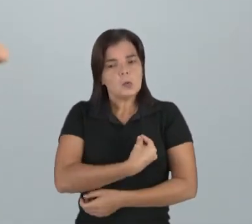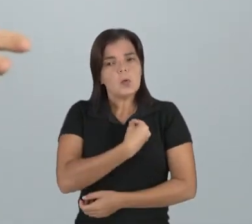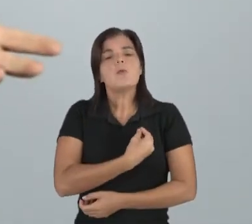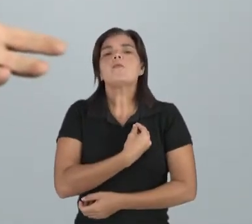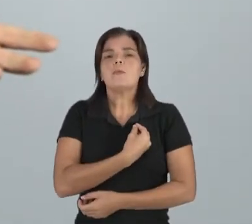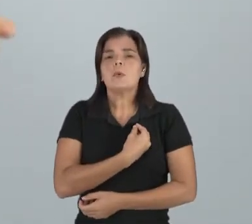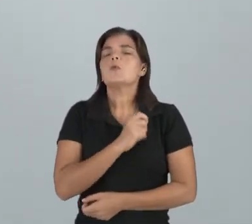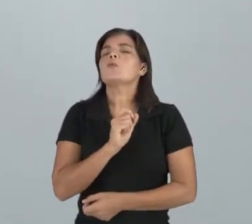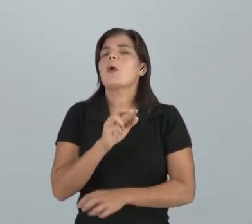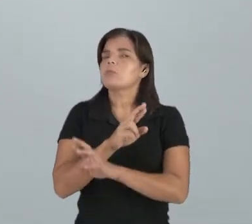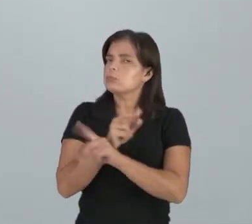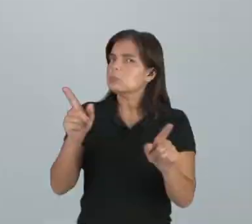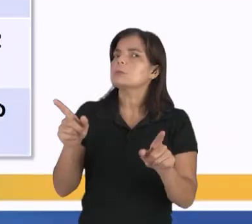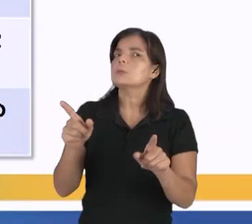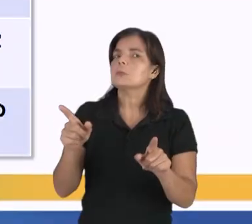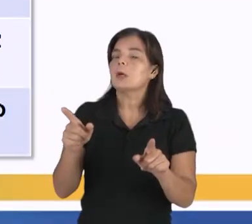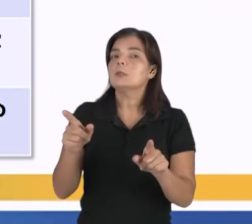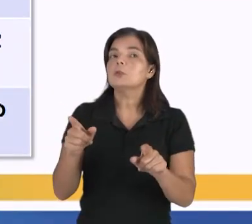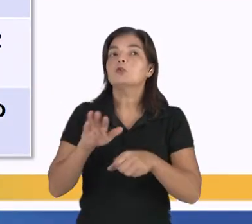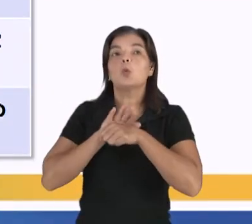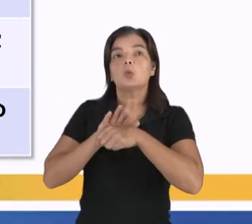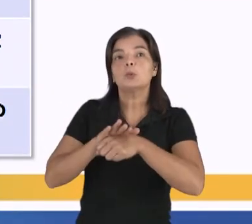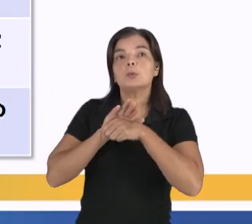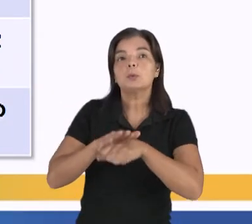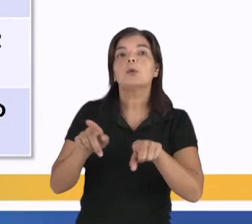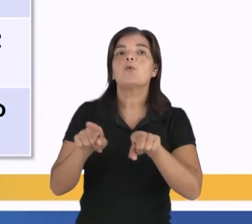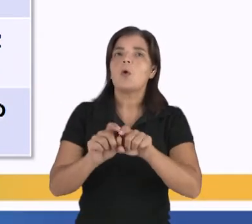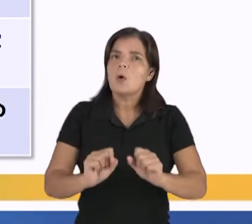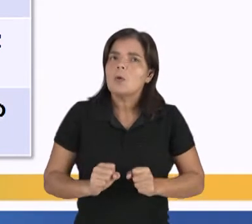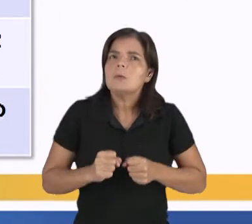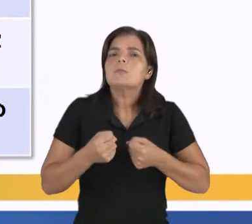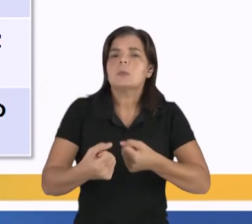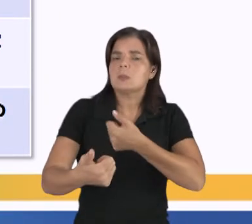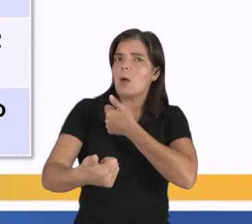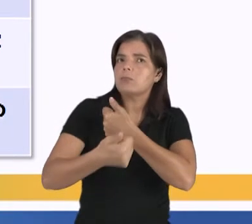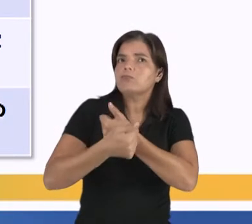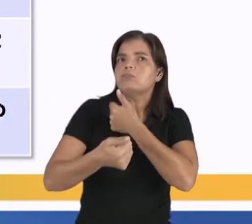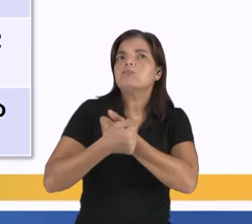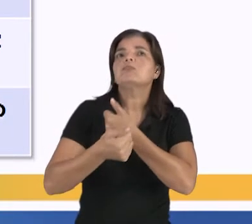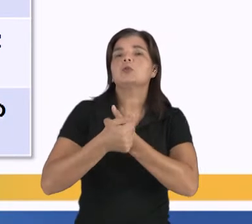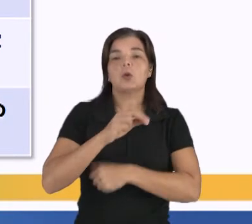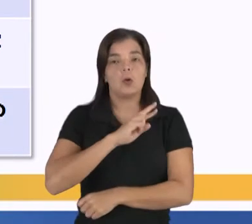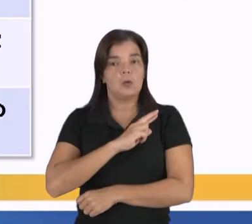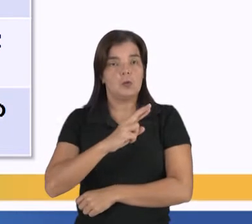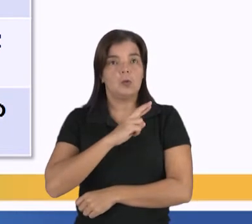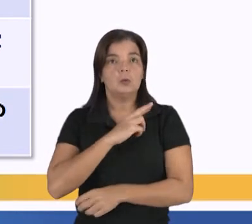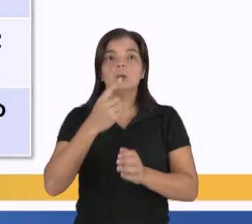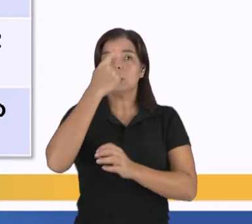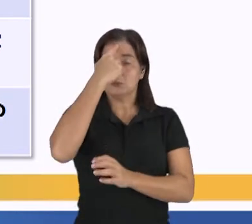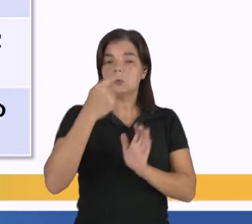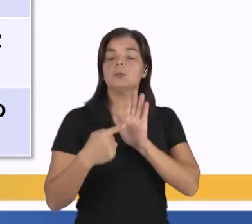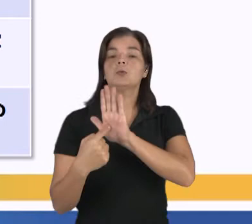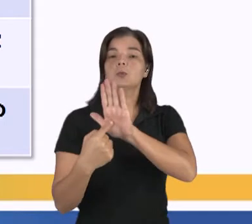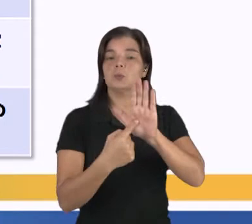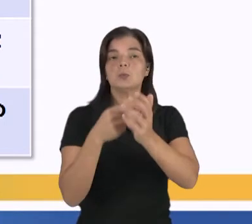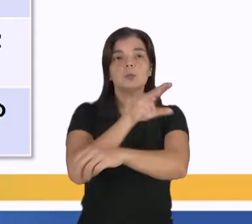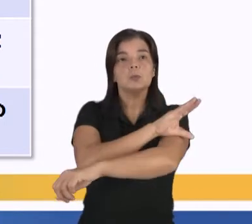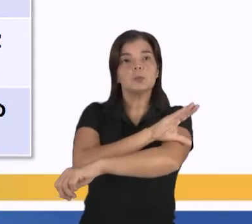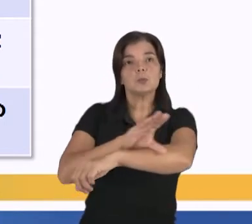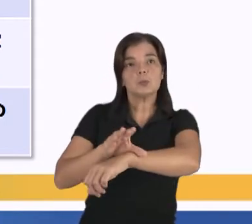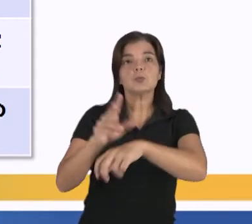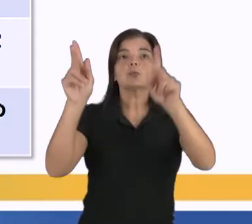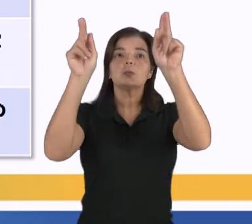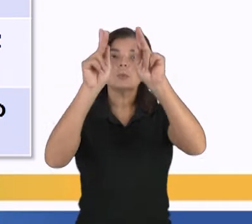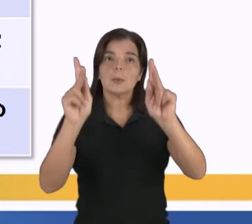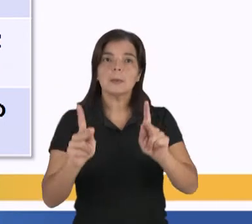essas diferenças. Solidariedade. Deve haver um esforço de aproximação entre as religiões. Isso simboliza